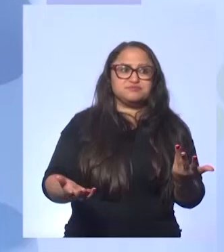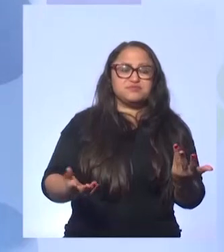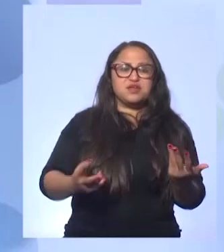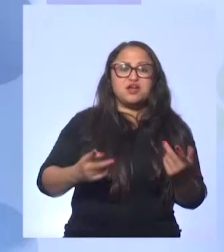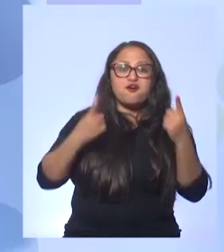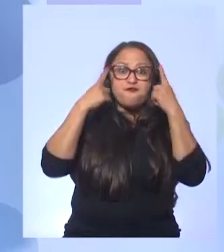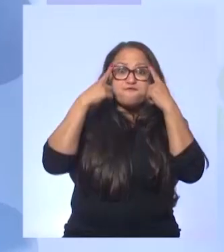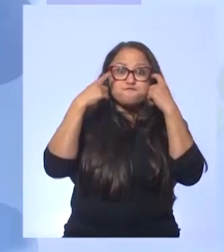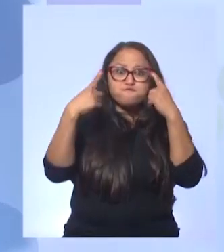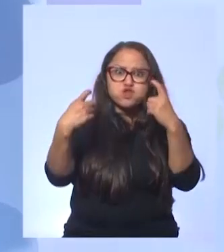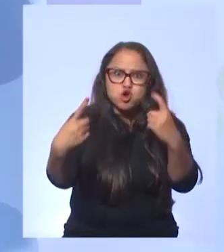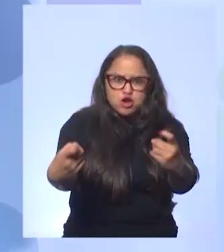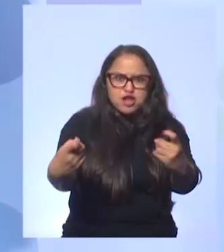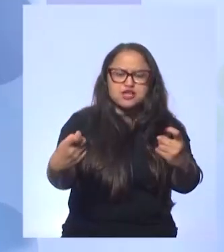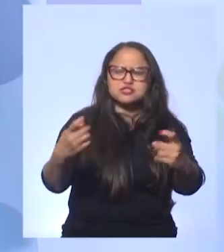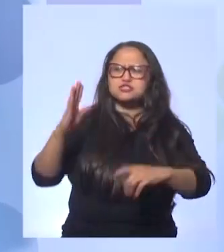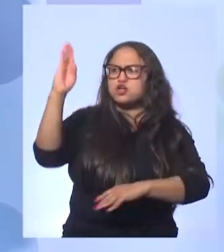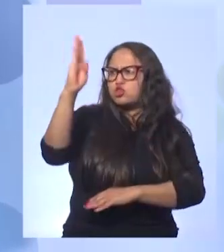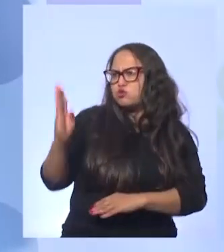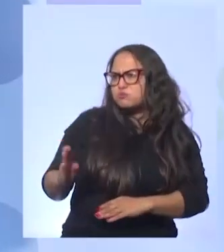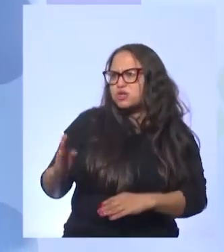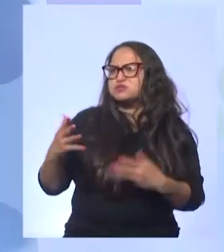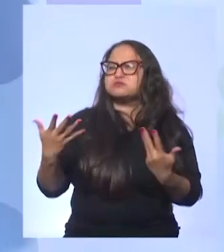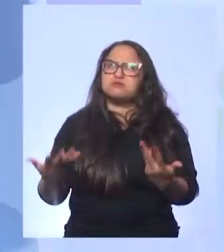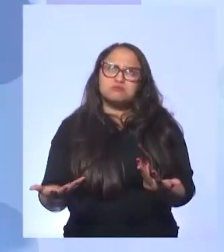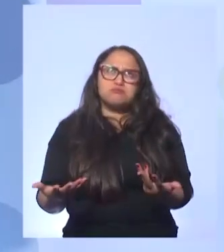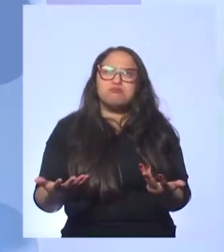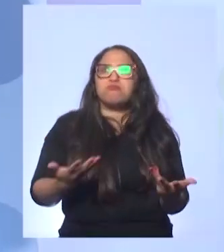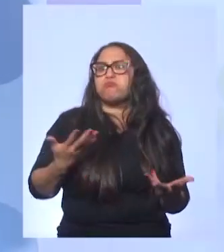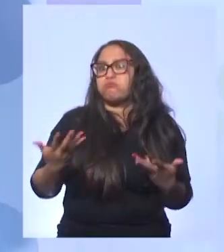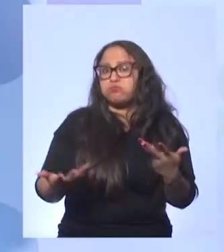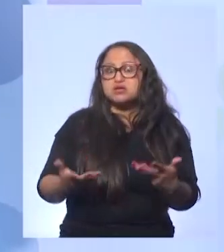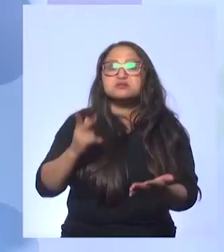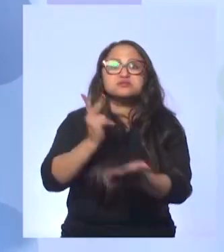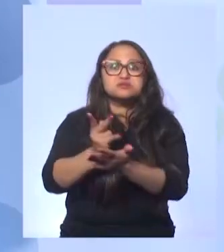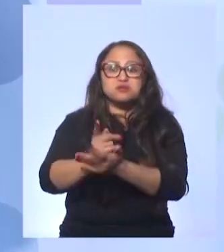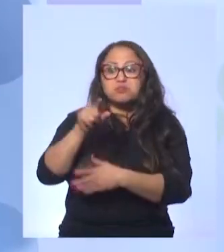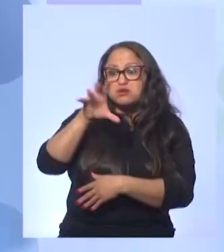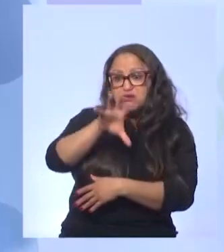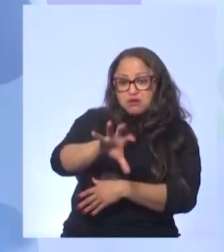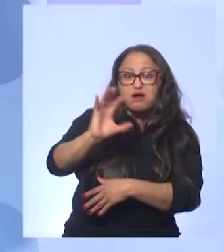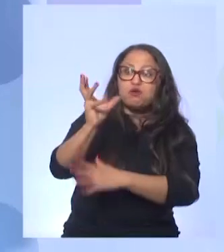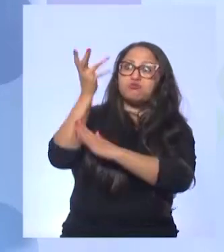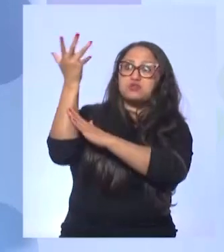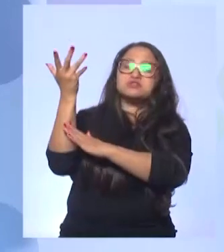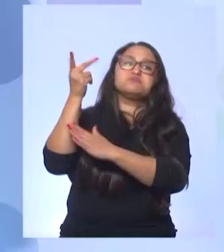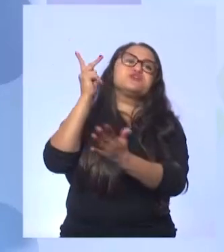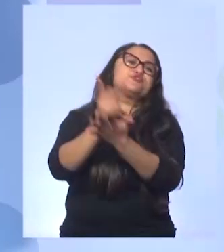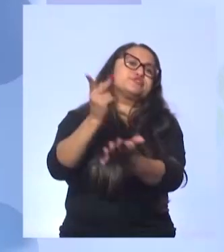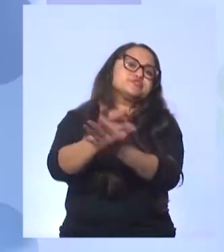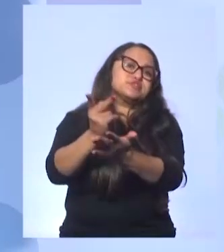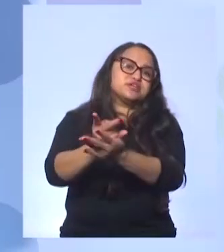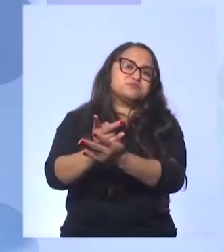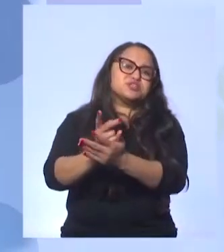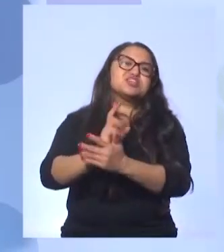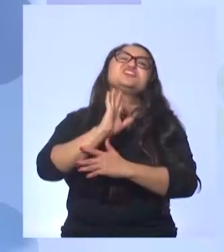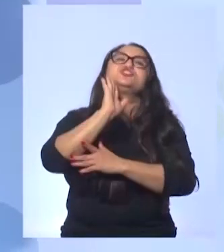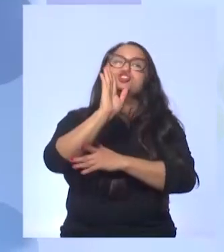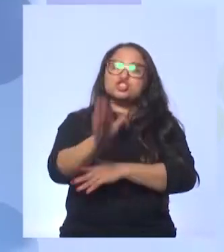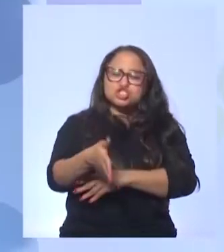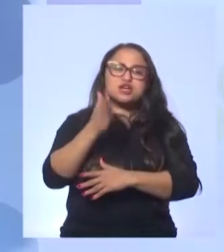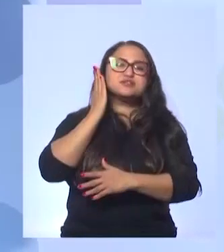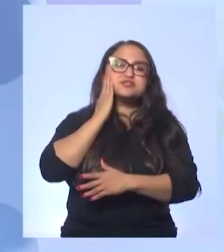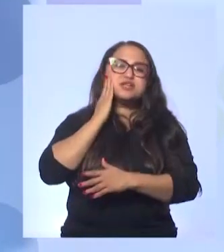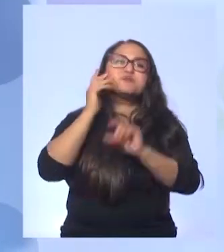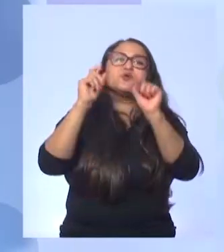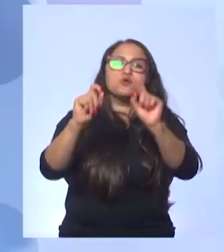violência no Brasil, isso aqui lá. A violência tal. Então, essa situação vem se repetir. Só de você falar essa situação, a gente já sabe que